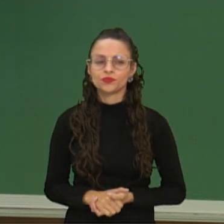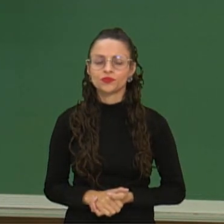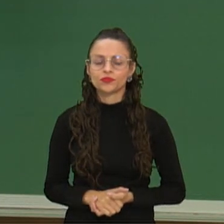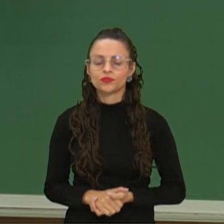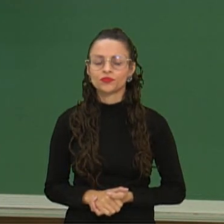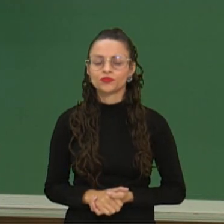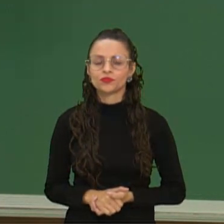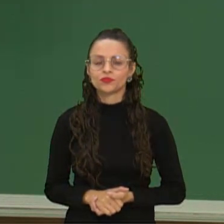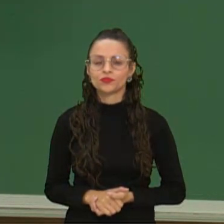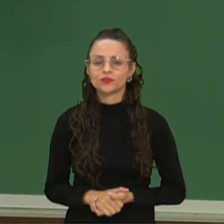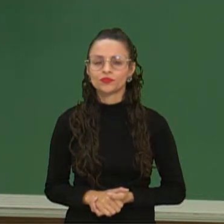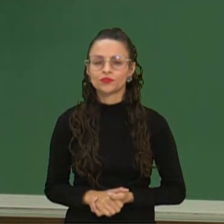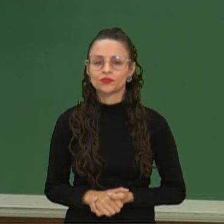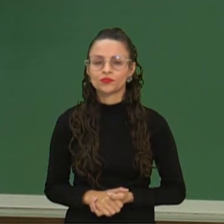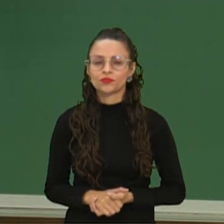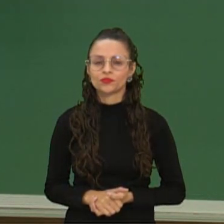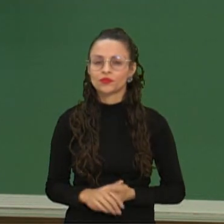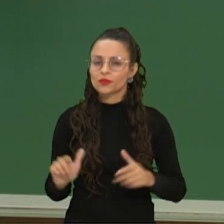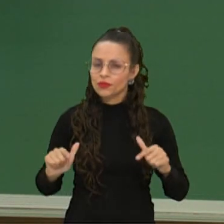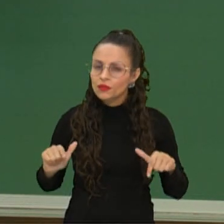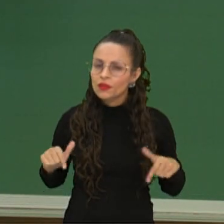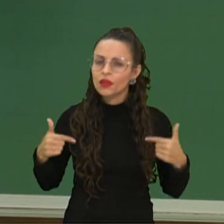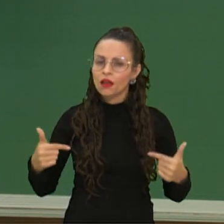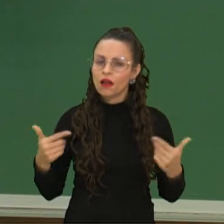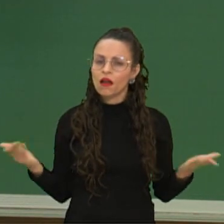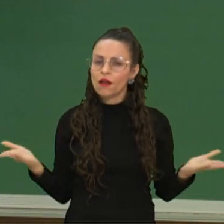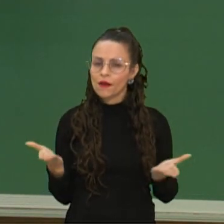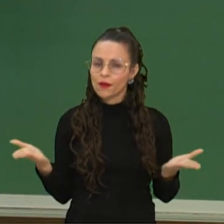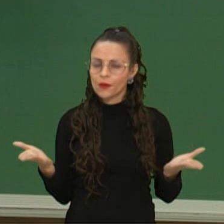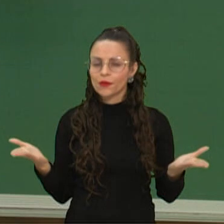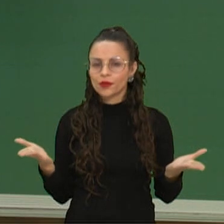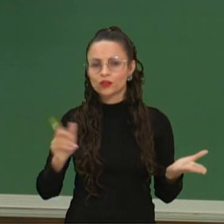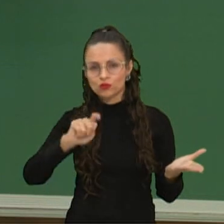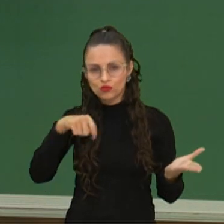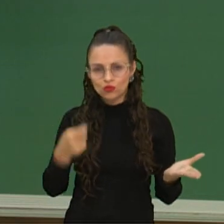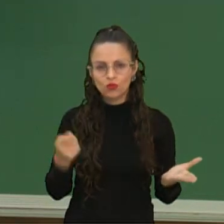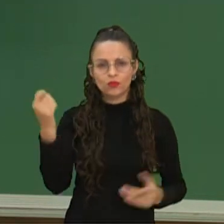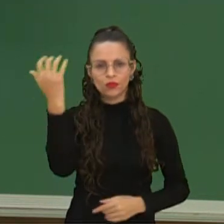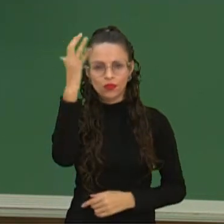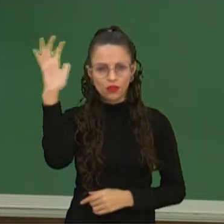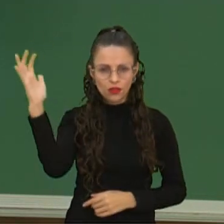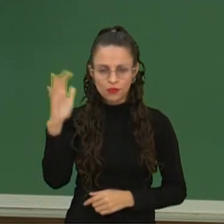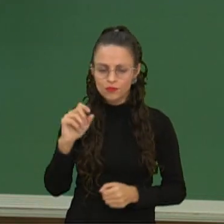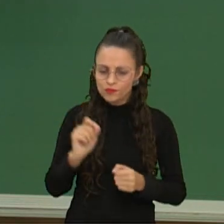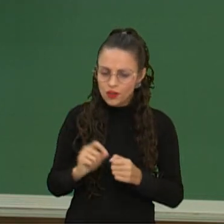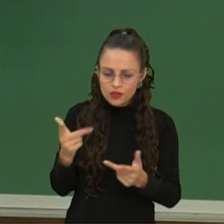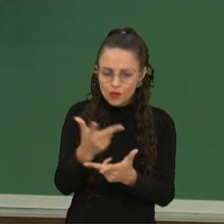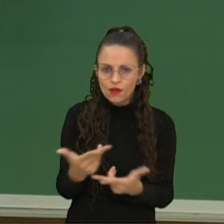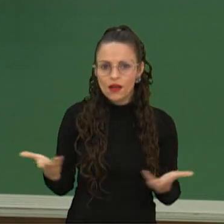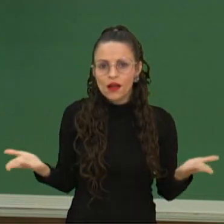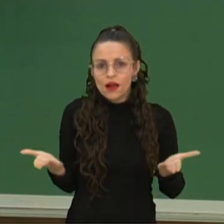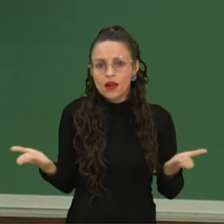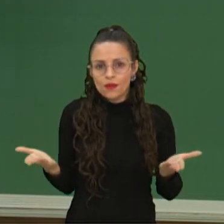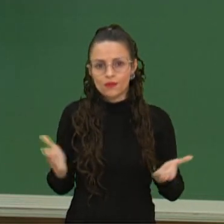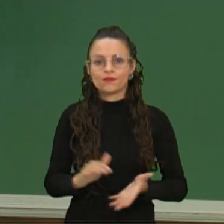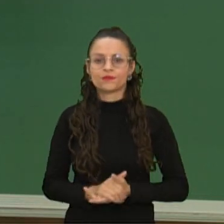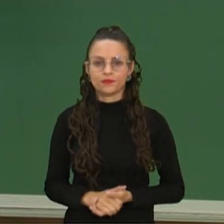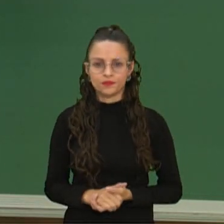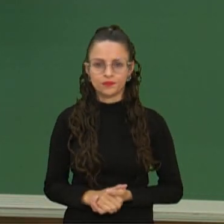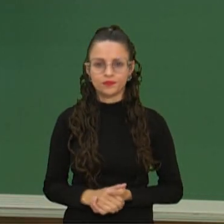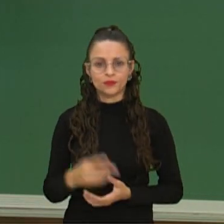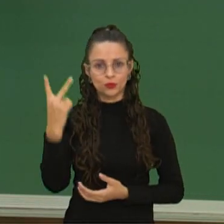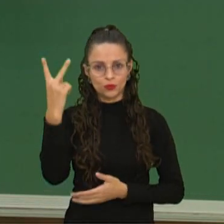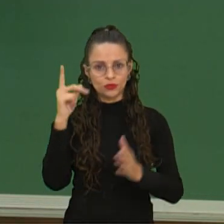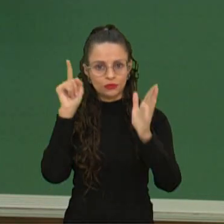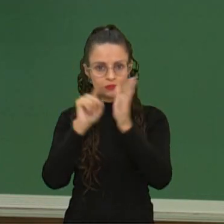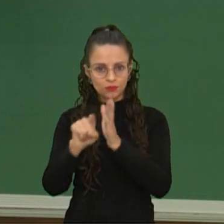action now, ação agora, né? No que diz respeito ao clima, agir agora, ok? Então eu tenho duas perguntas